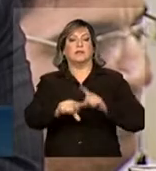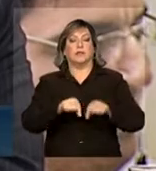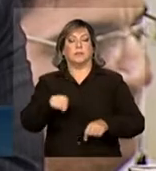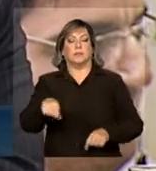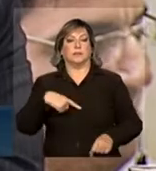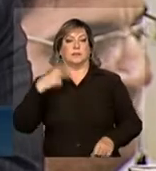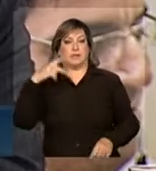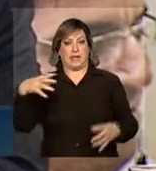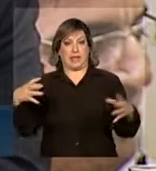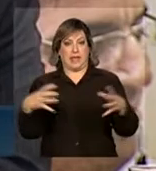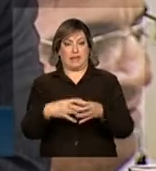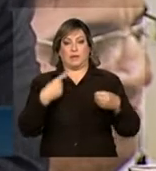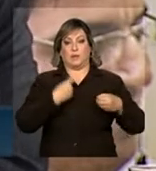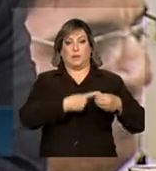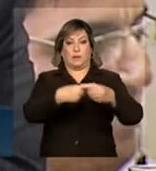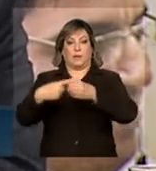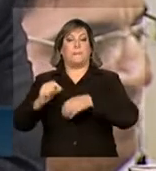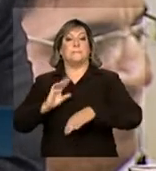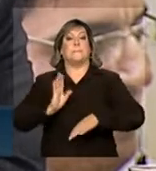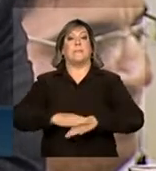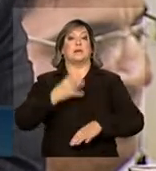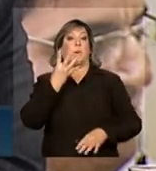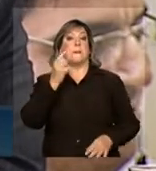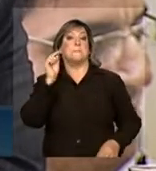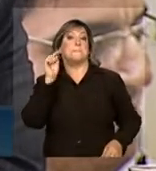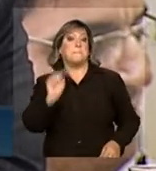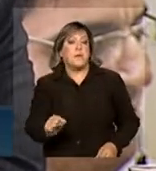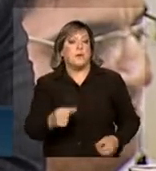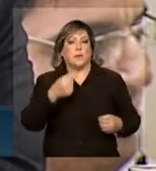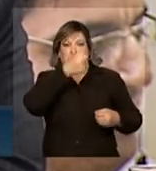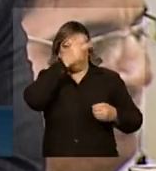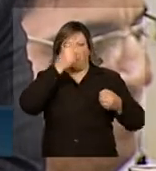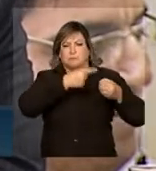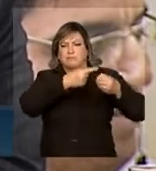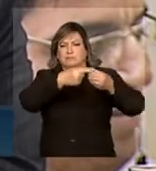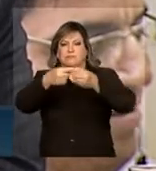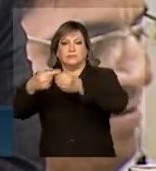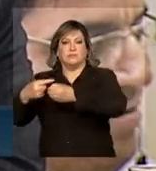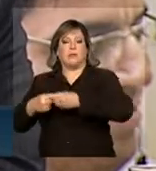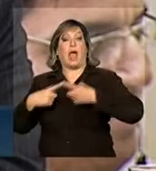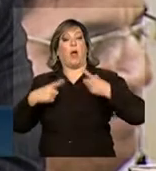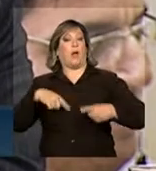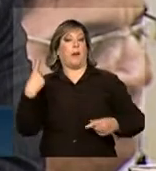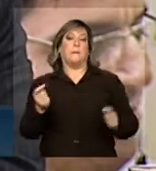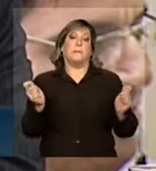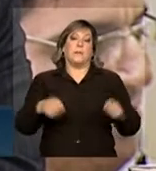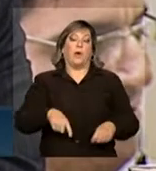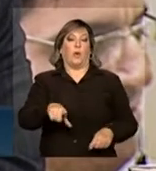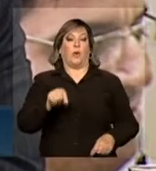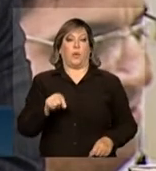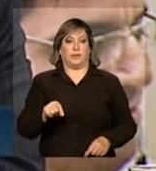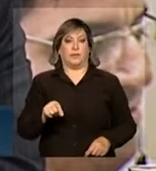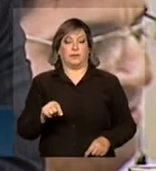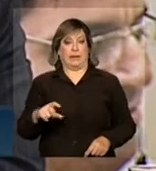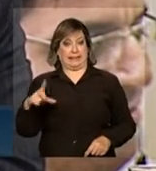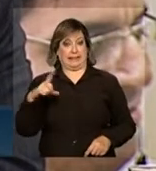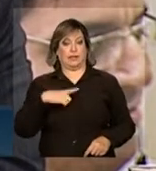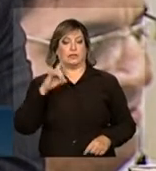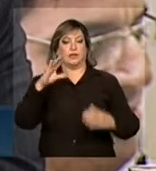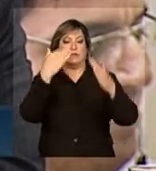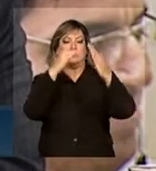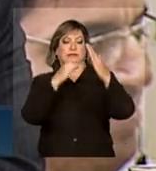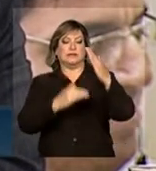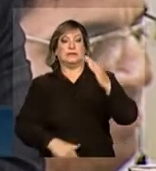municípios agora são mais de 4.000 municípios onde ele pode optar né então a gente só vai ter aquela lista dos